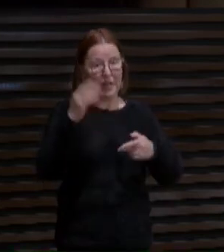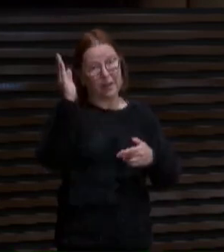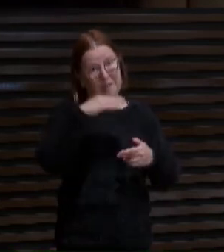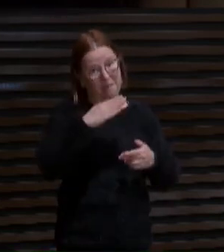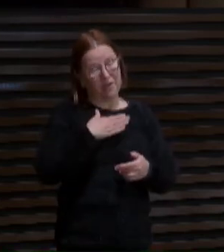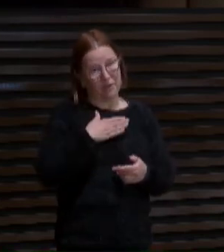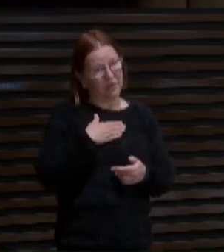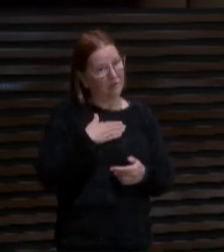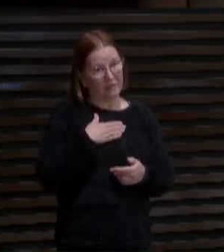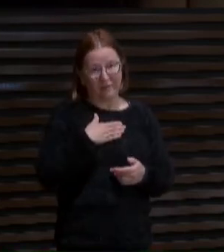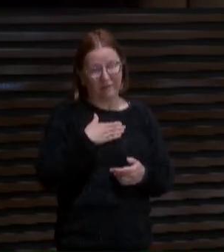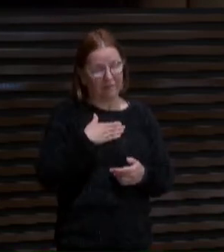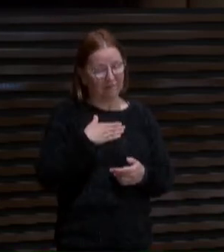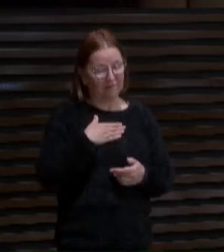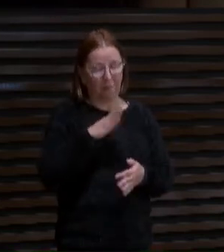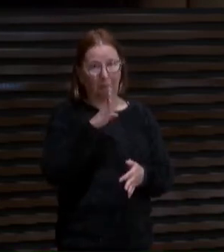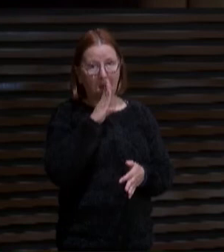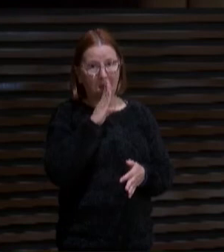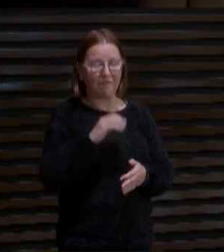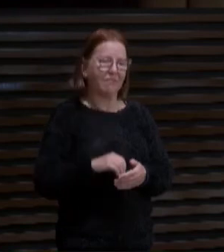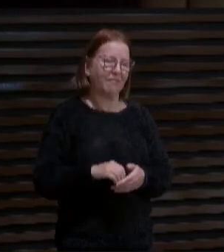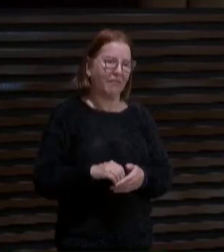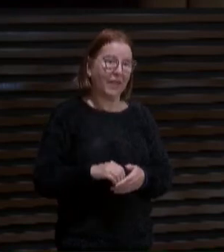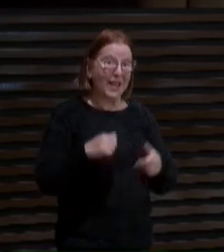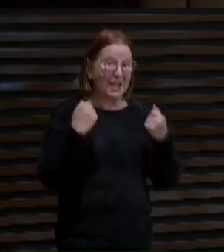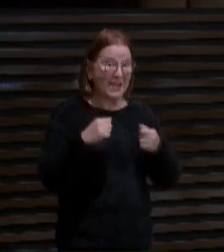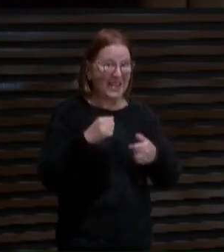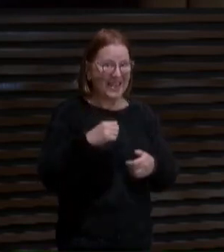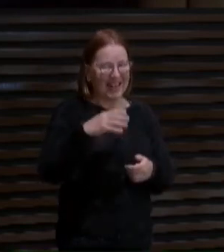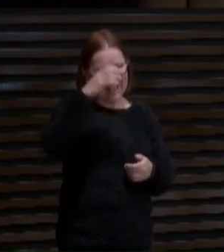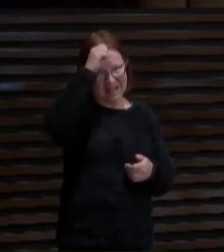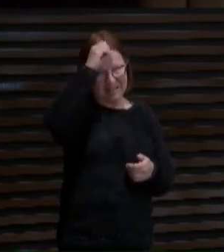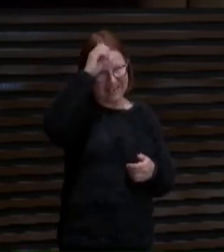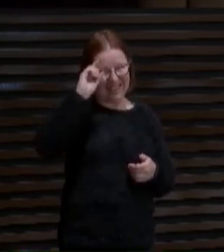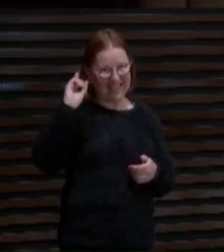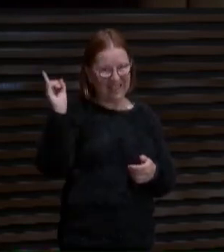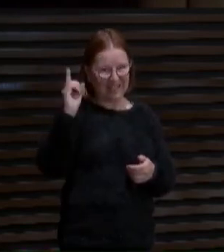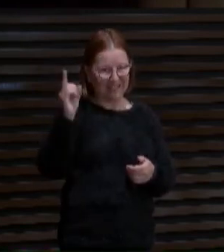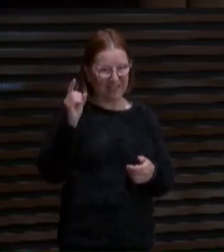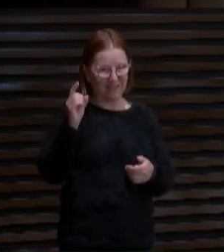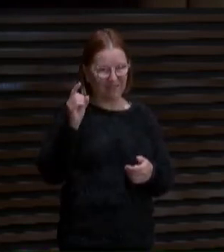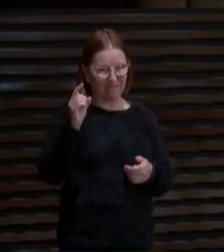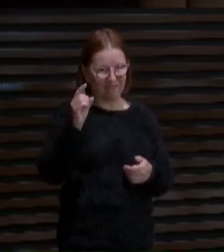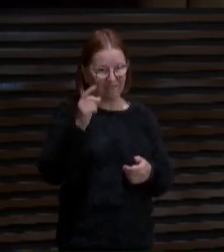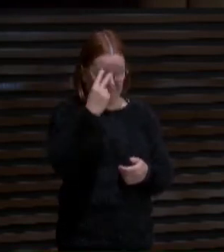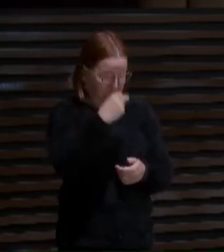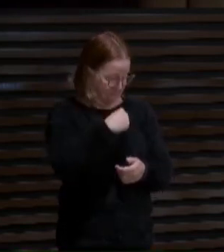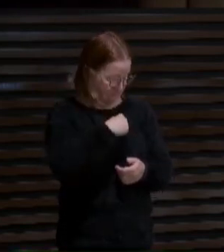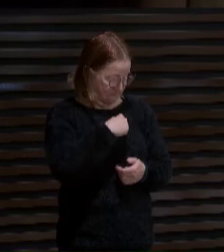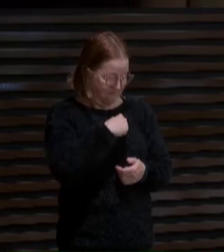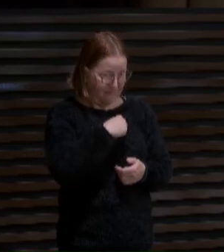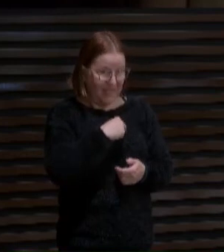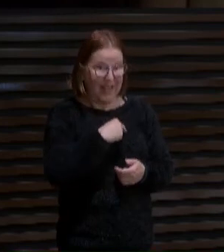do Céu precisamos aprender como Davi a examinamos a nós mesmos pedindo discernimento sobre os nossos